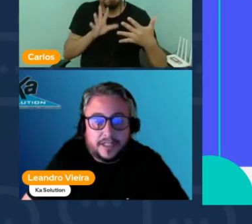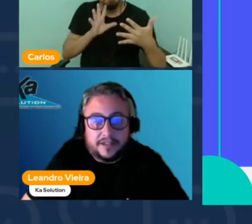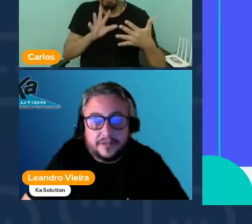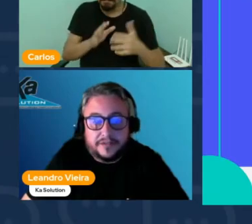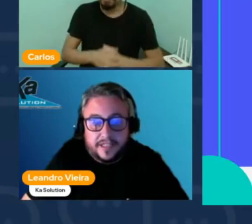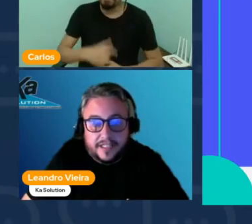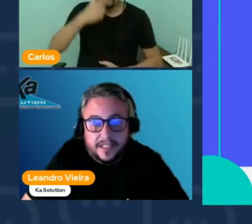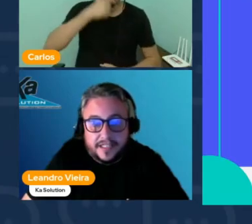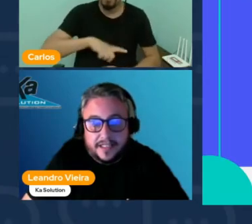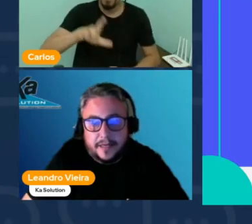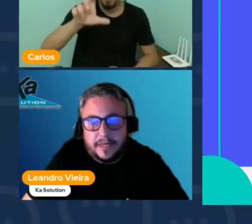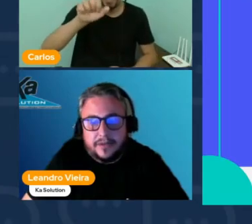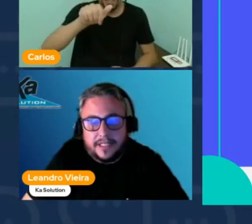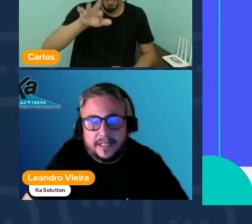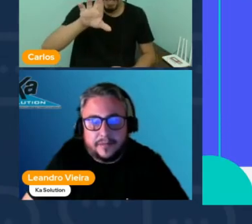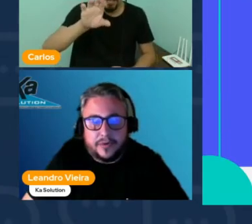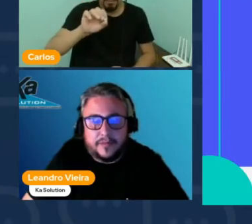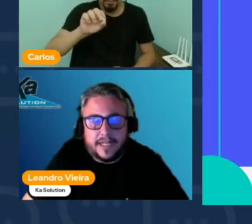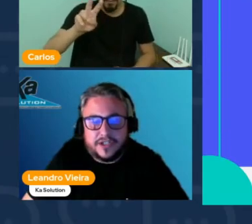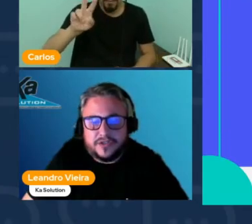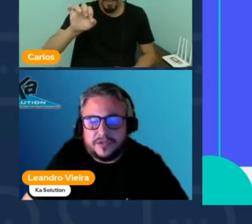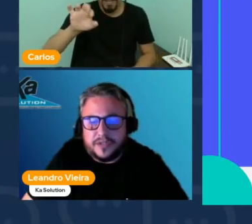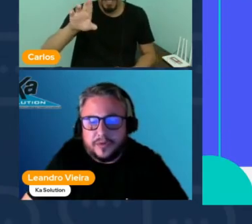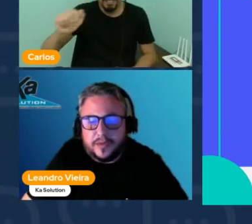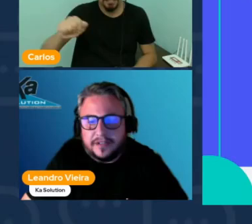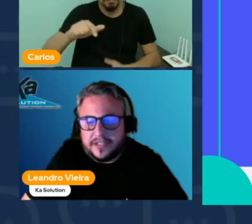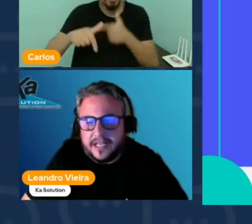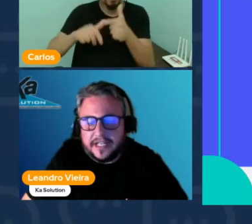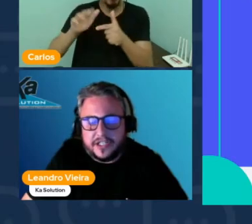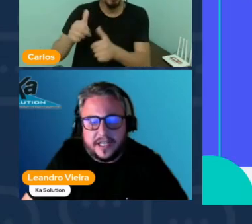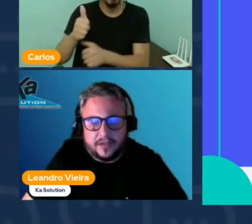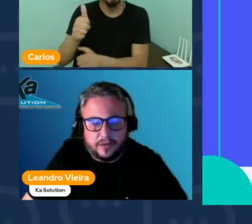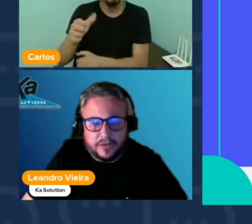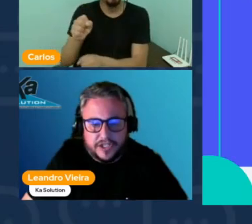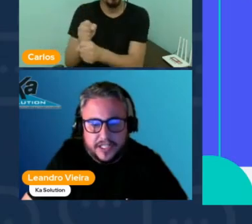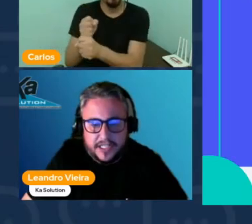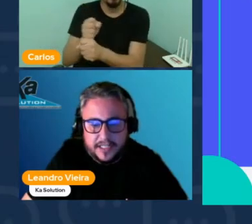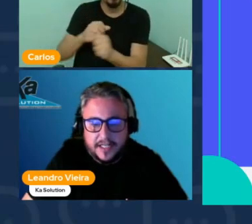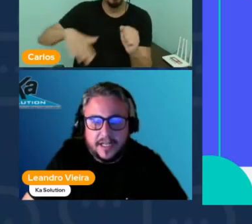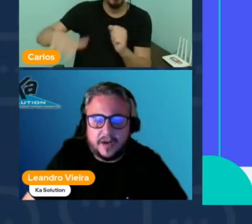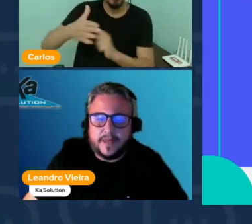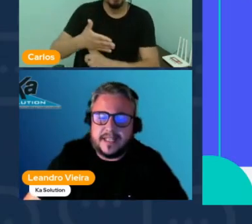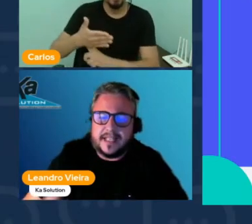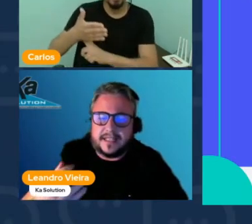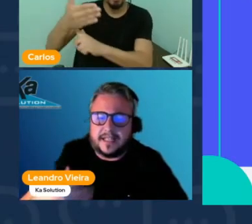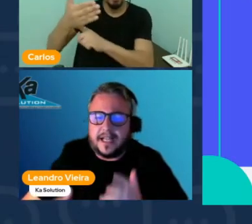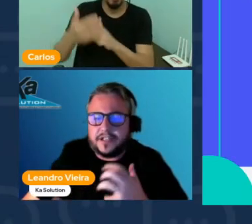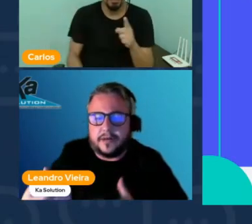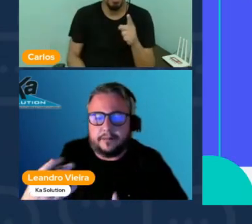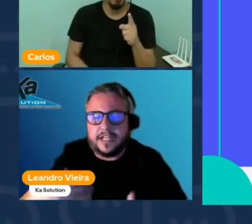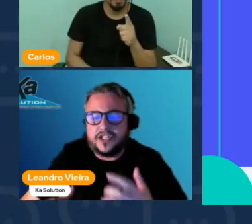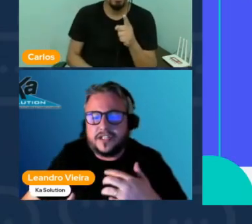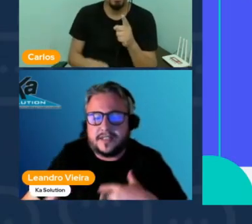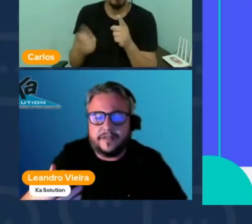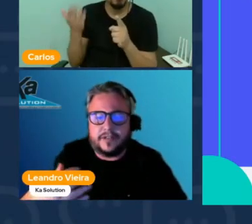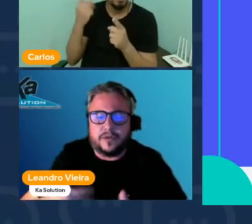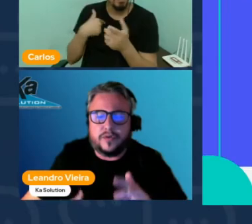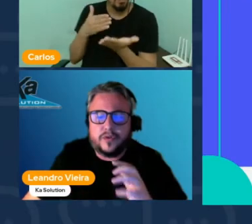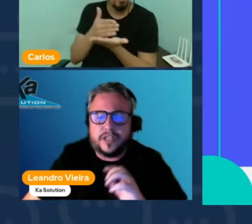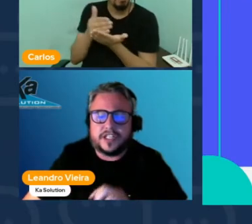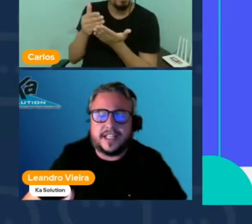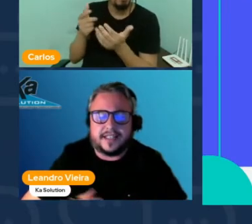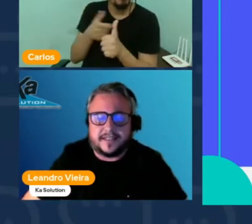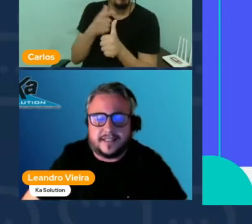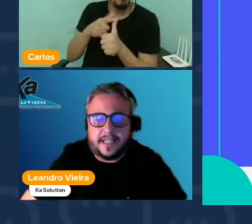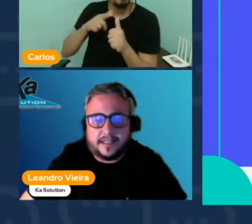eu sou o Leandro Vieira, trabalho aí um pouco mais de 18 anos na área de tecnologia. Galera, vocês